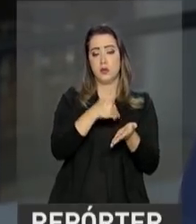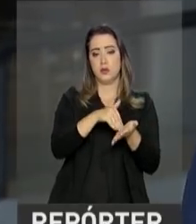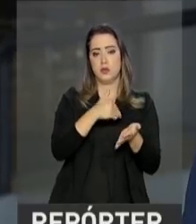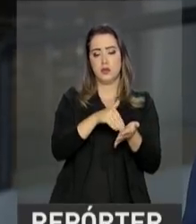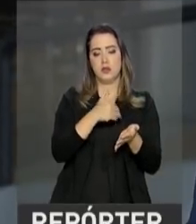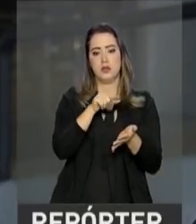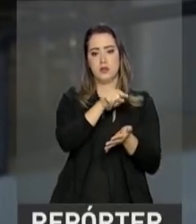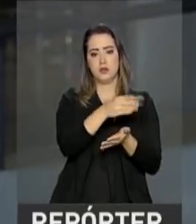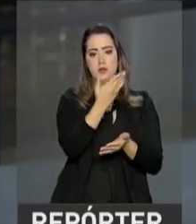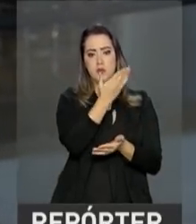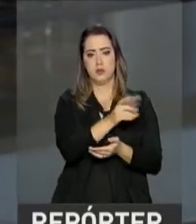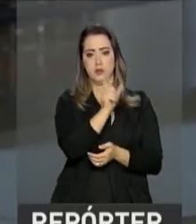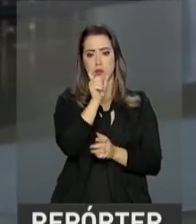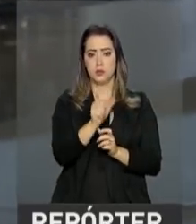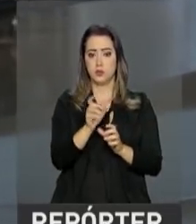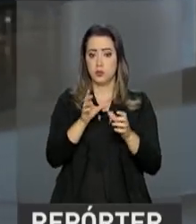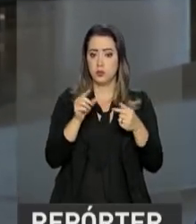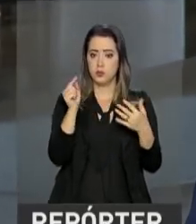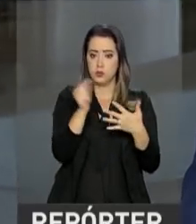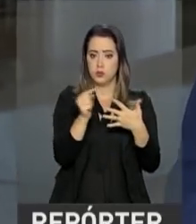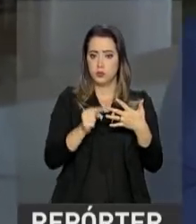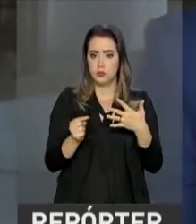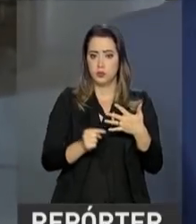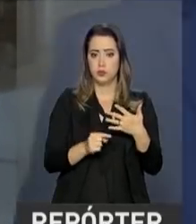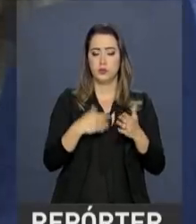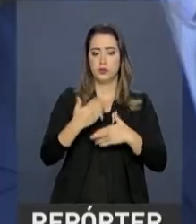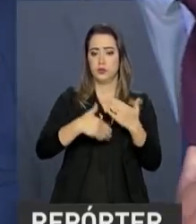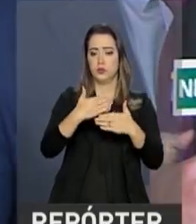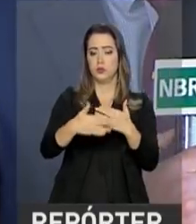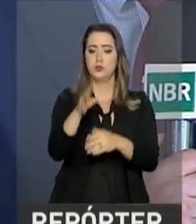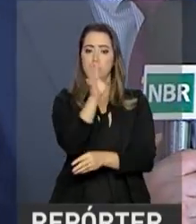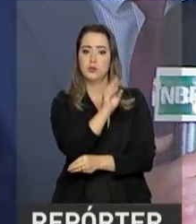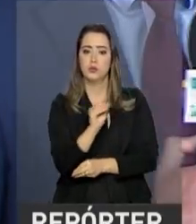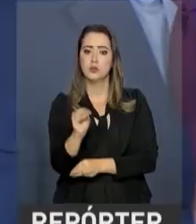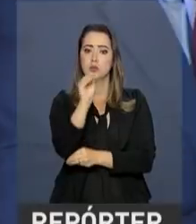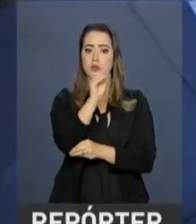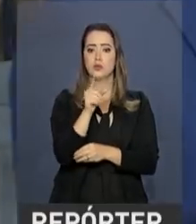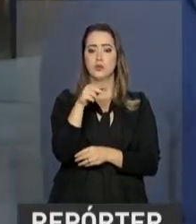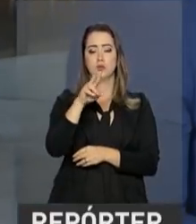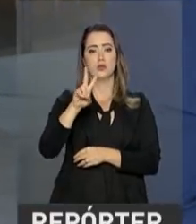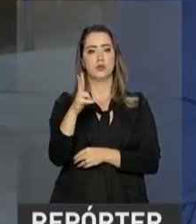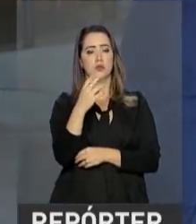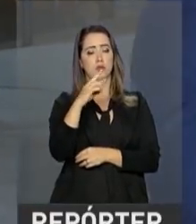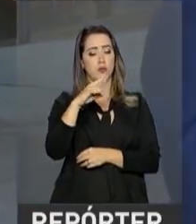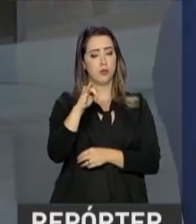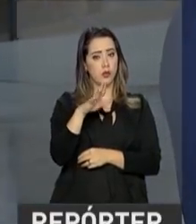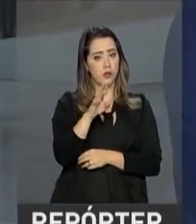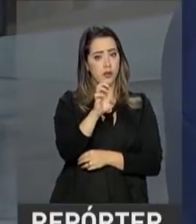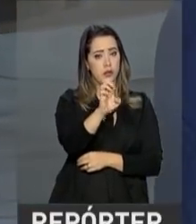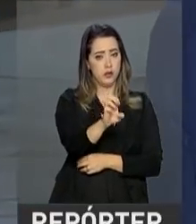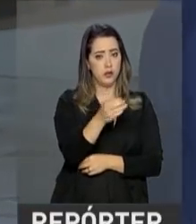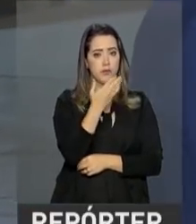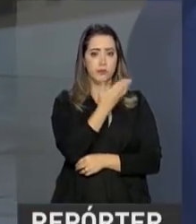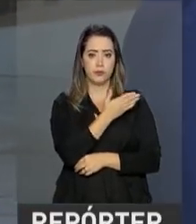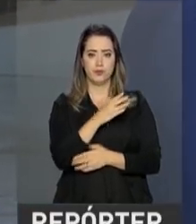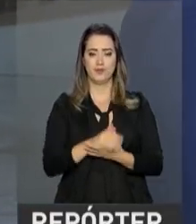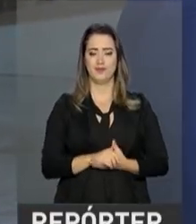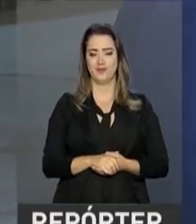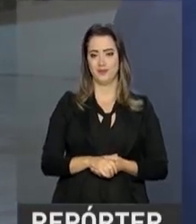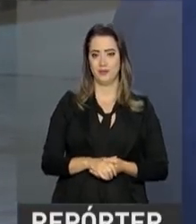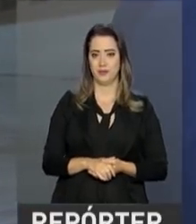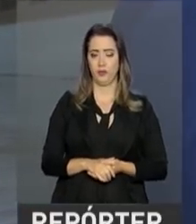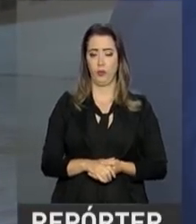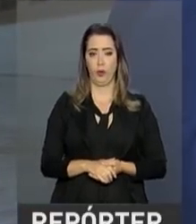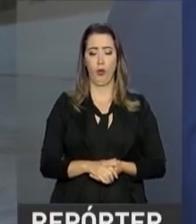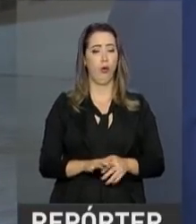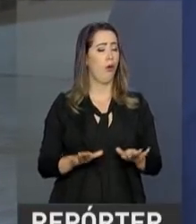da comissão nacional para os objetivos de desenvolvimento sustentável henrique villa obrigado pela entrevista o secretário